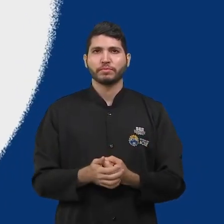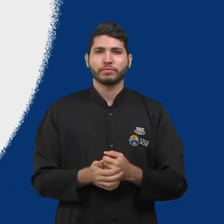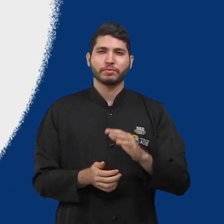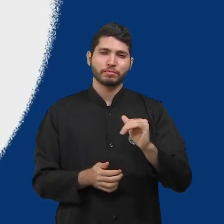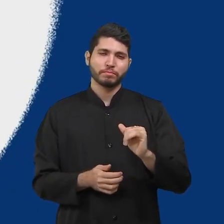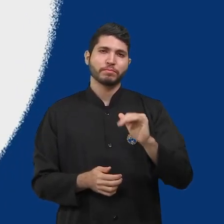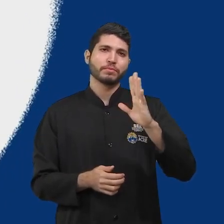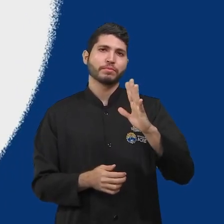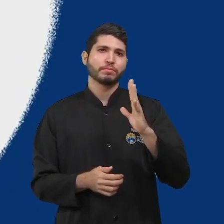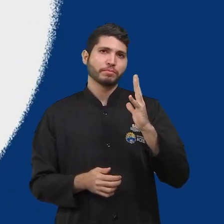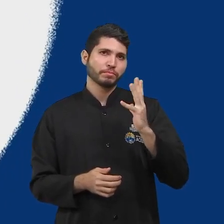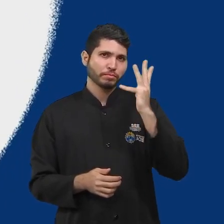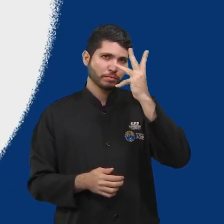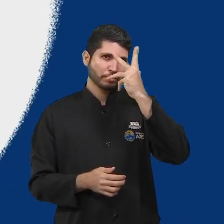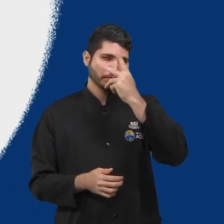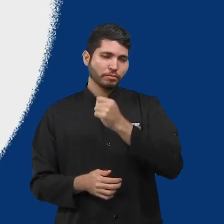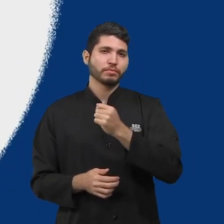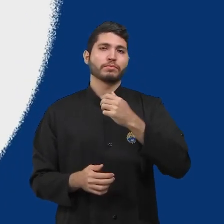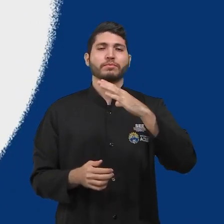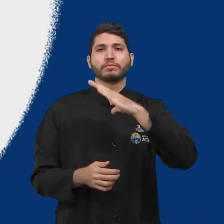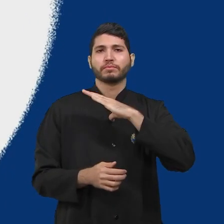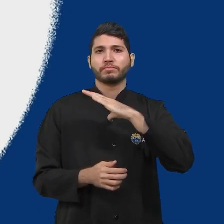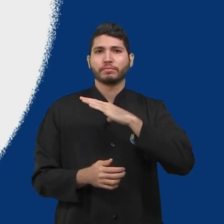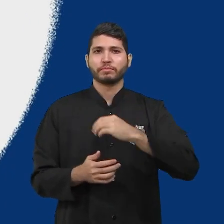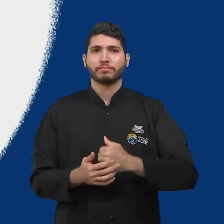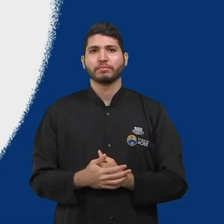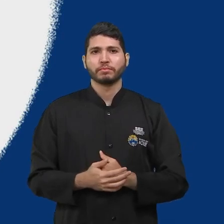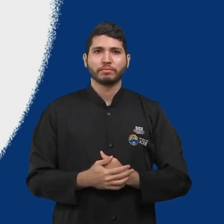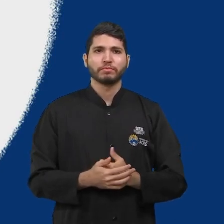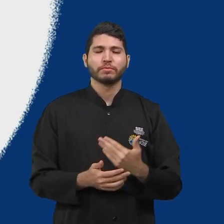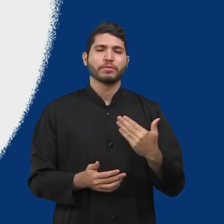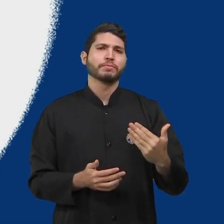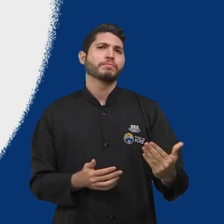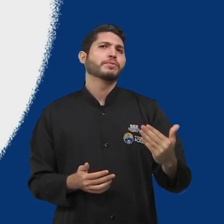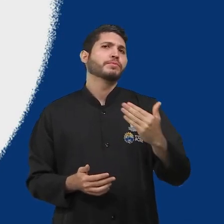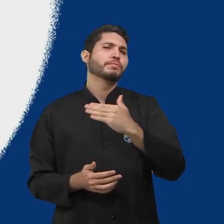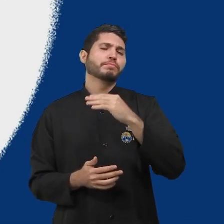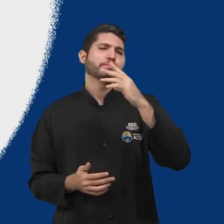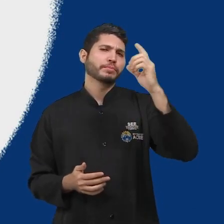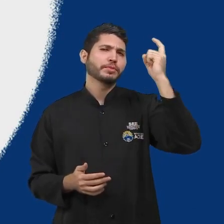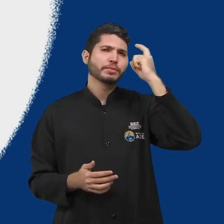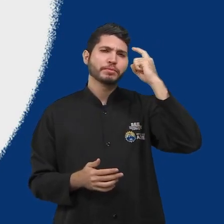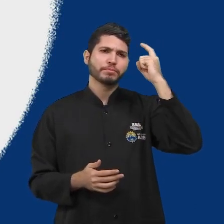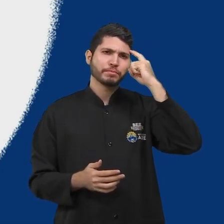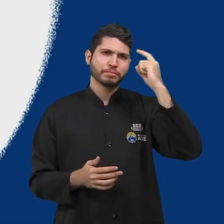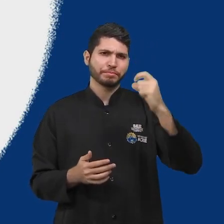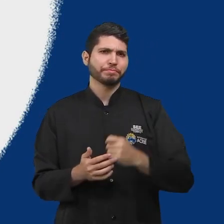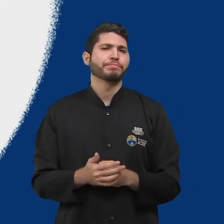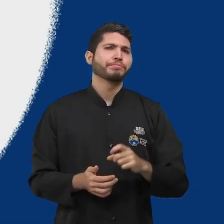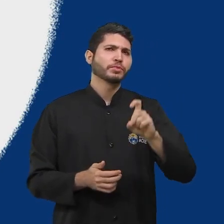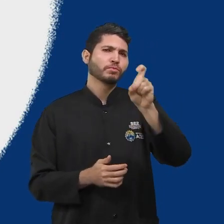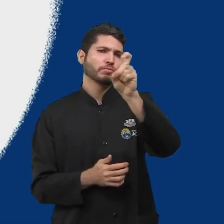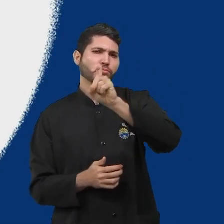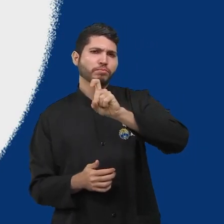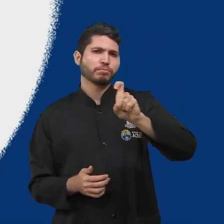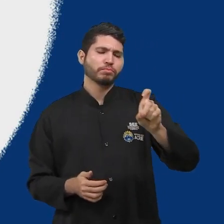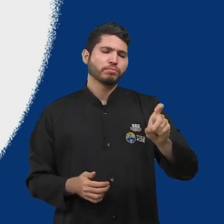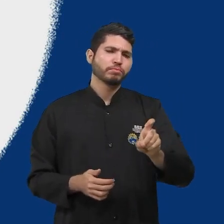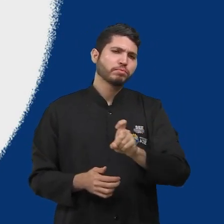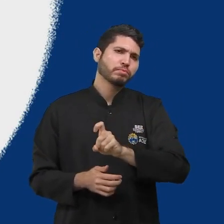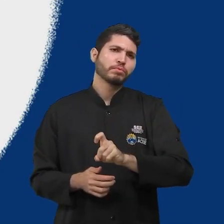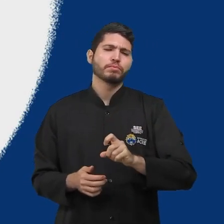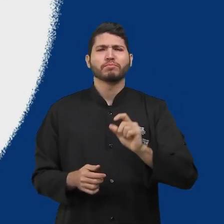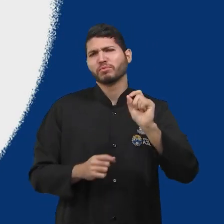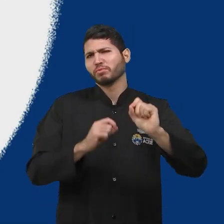bonita. Então, vamos pensar. O que é o grafite para você? Para você que está aí nos